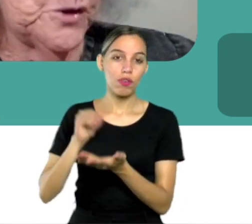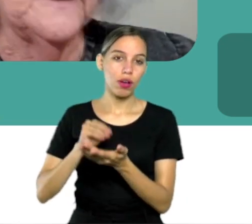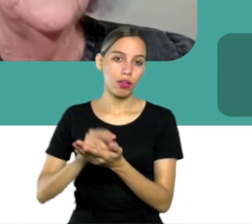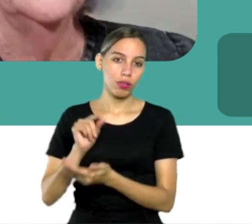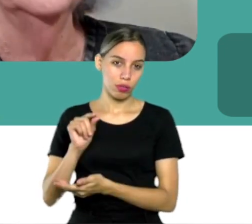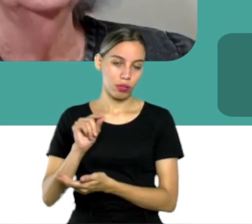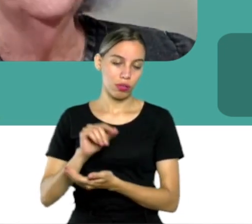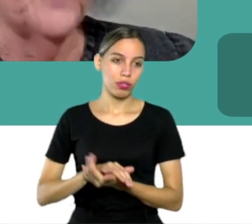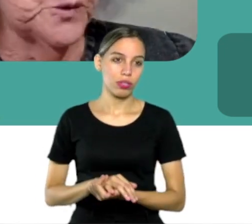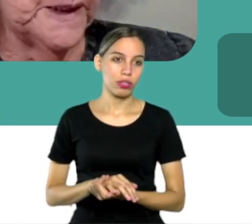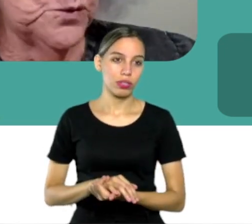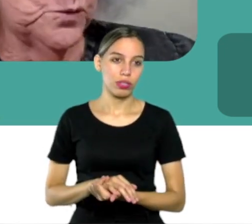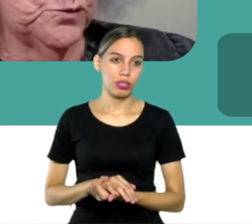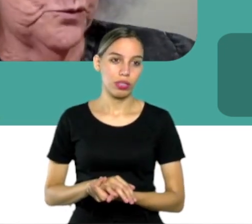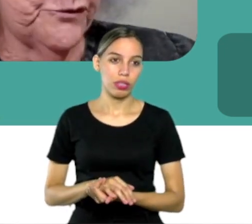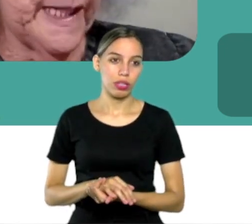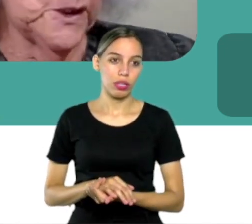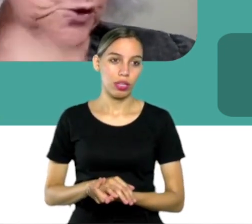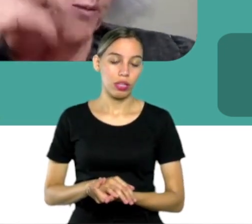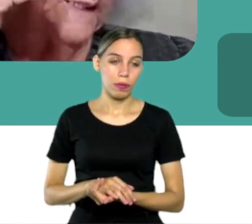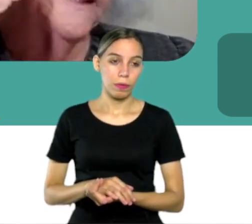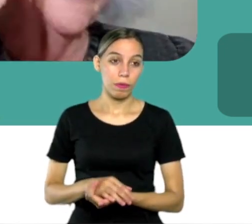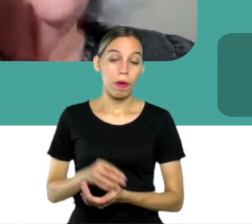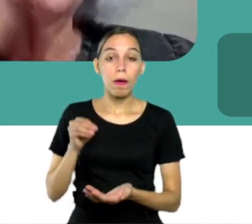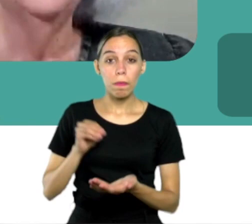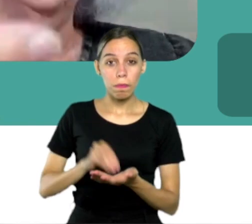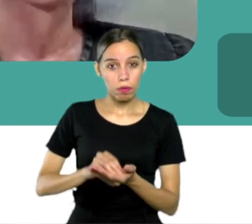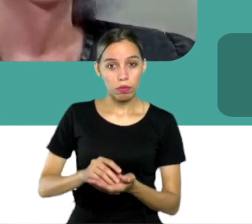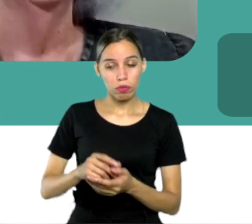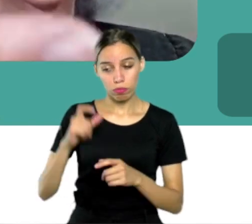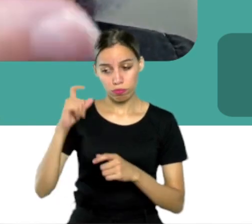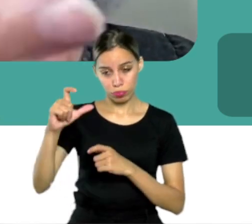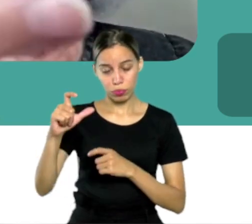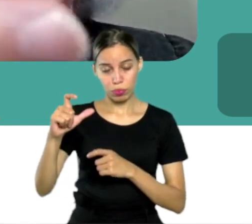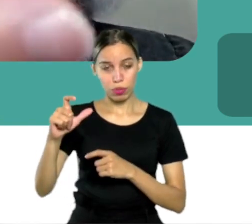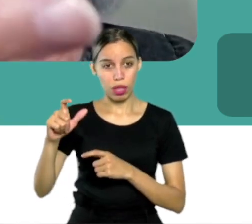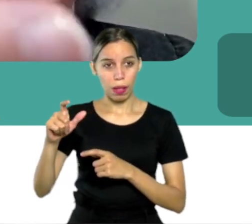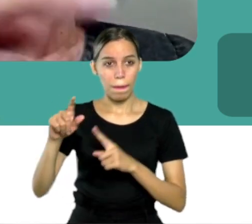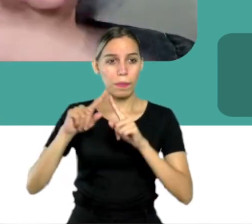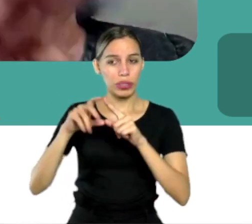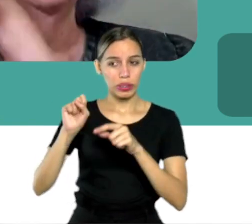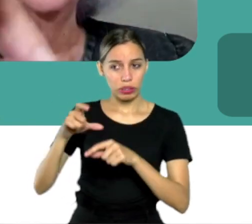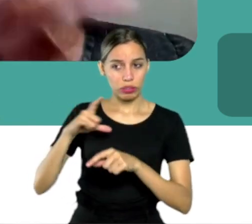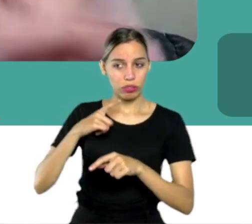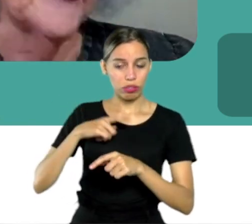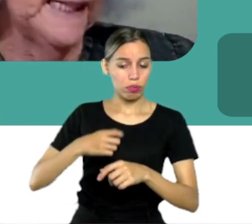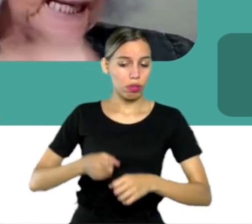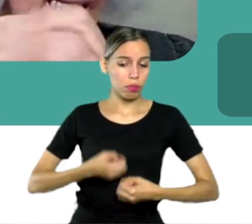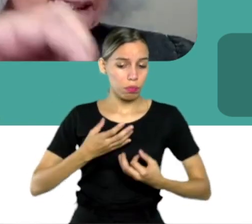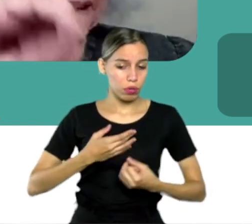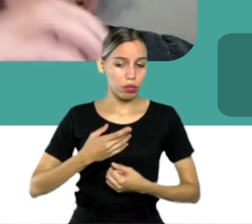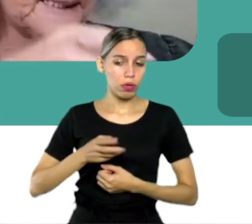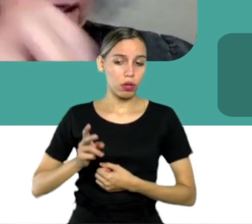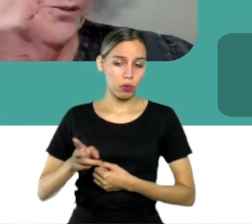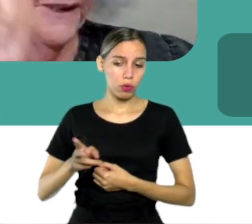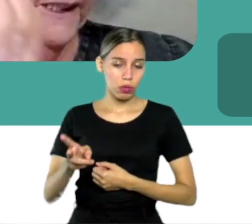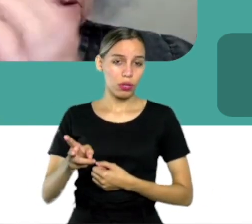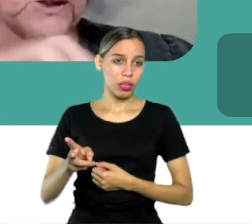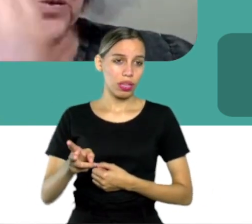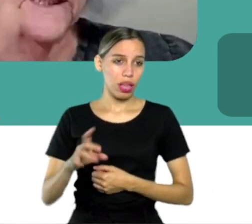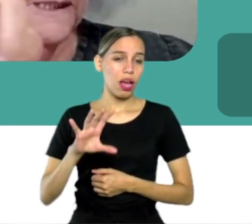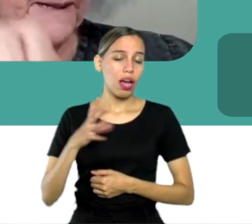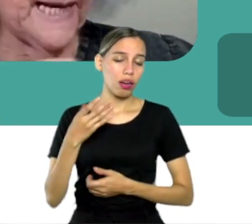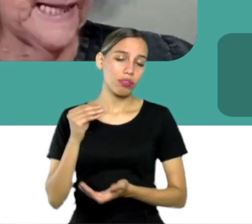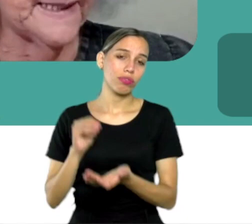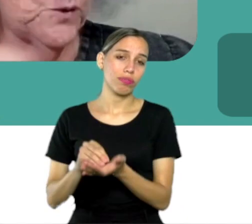os originais, ficou faltando um verso, mas se houver um dia outra edição, eu vou colocar, porque eu acho assim, essencial, porque era